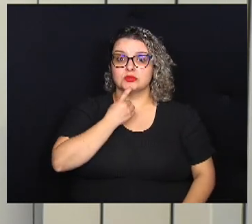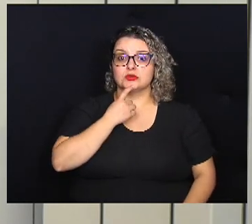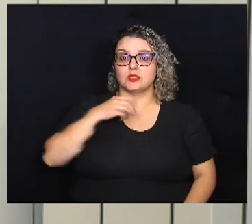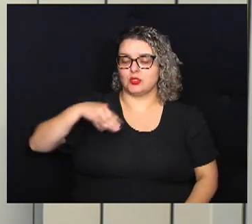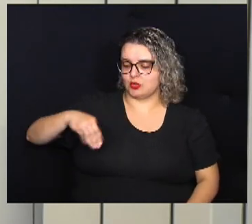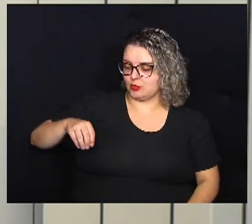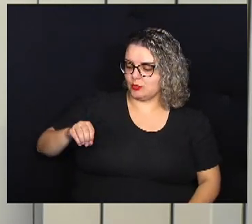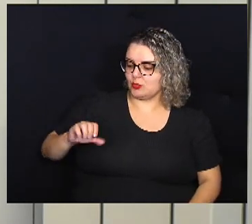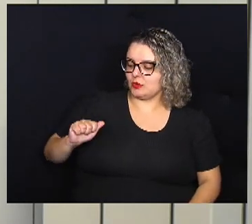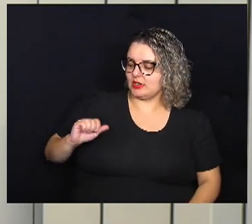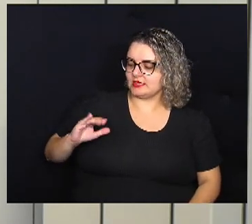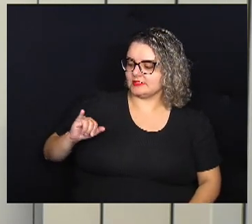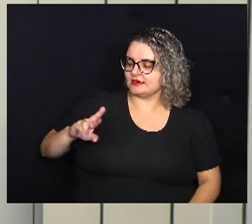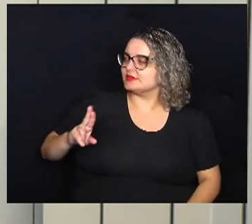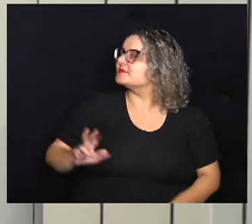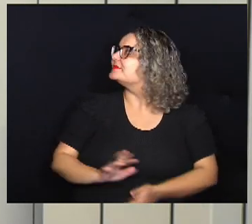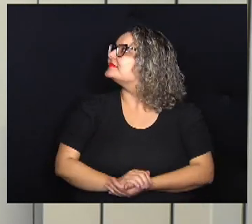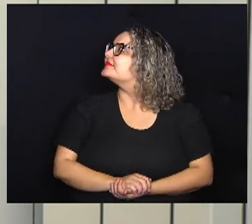Moacir Pereira.